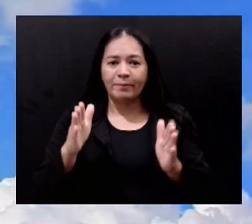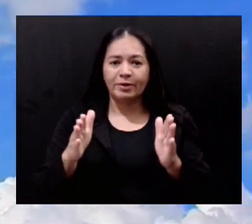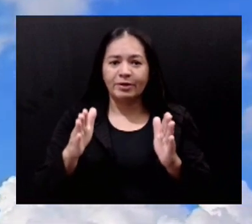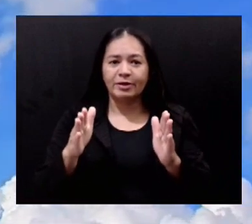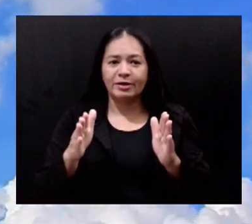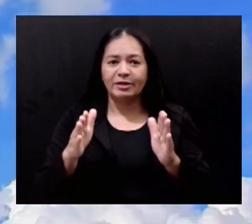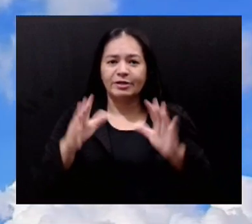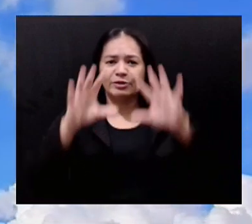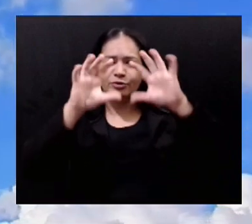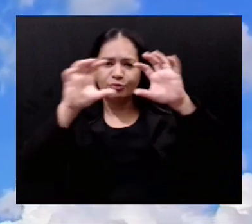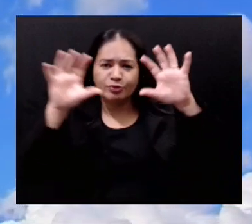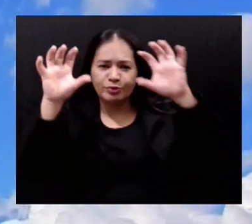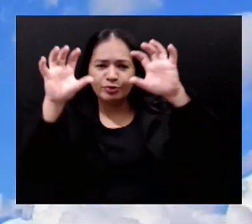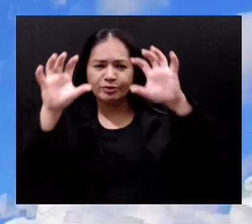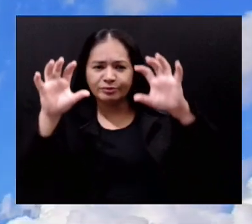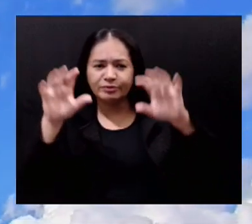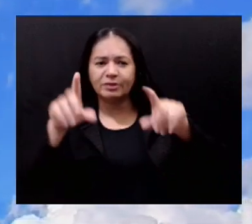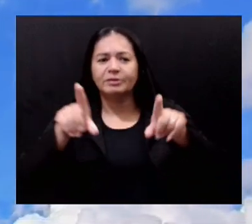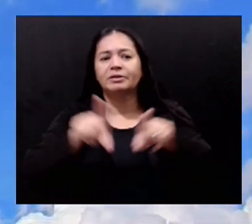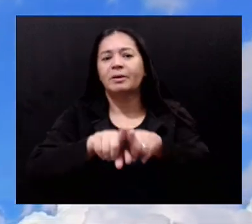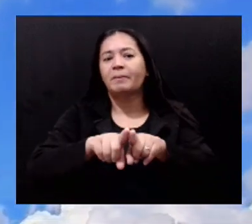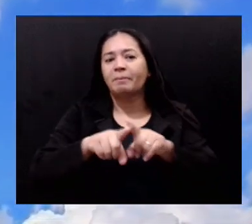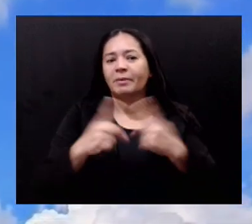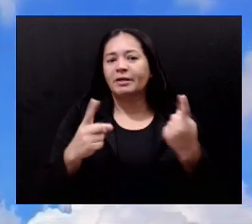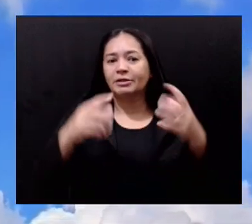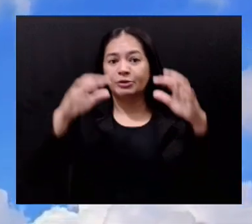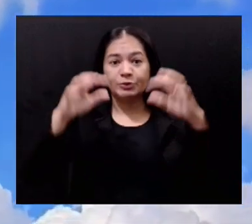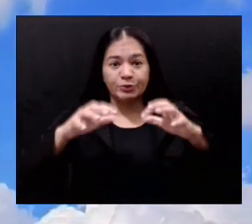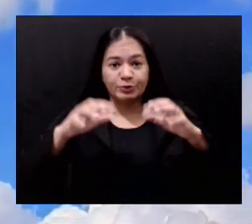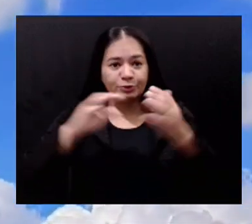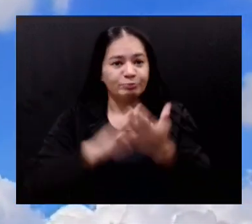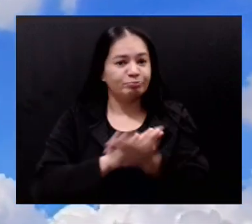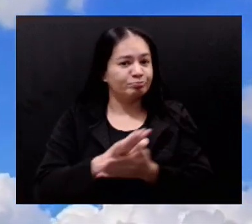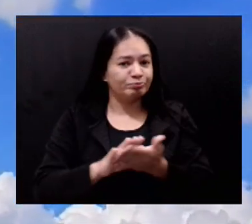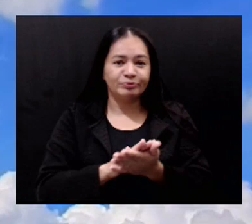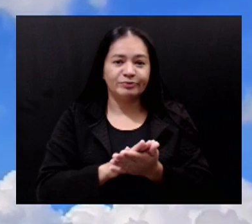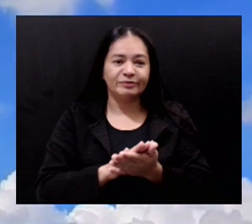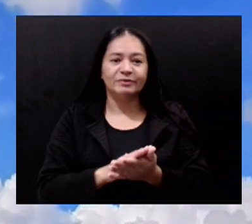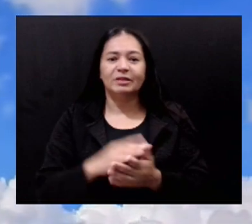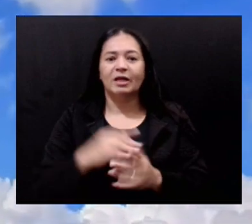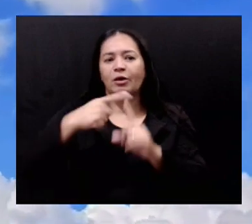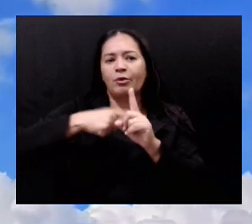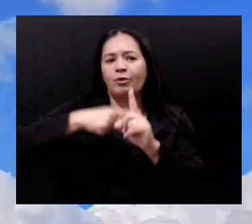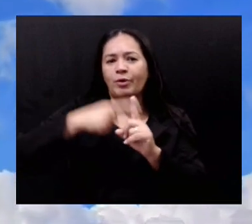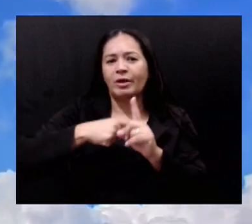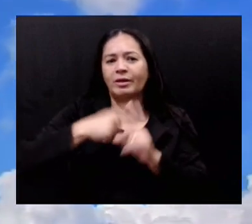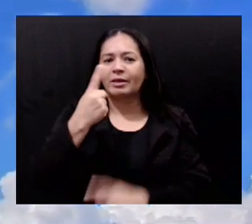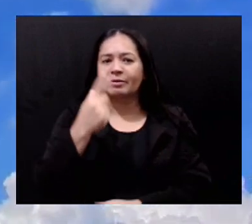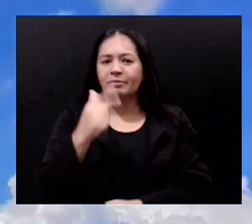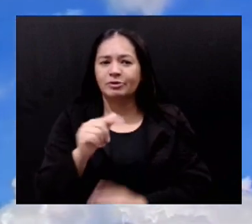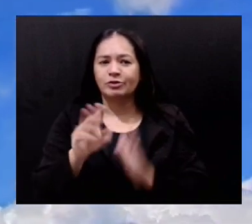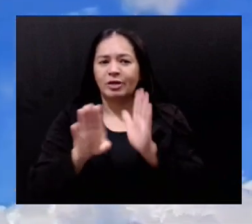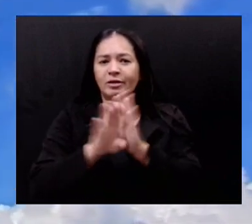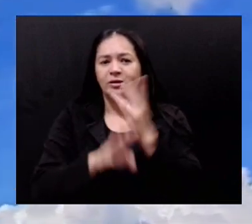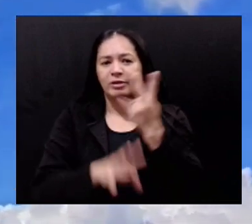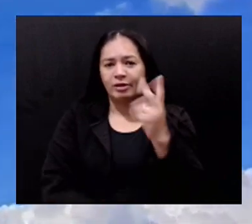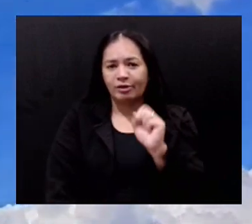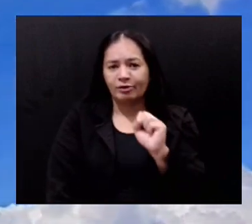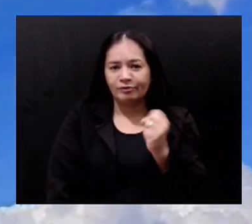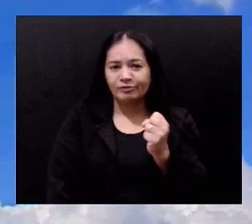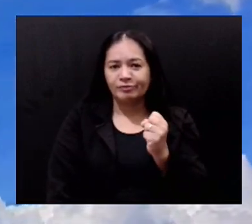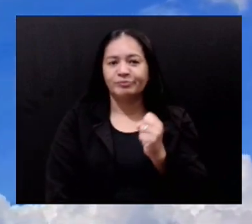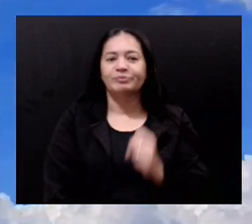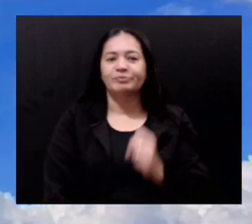também nublada, mas nada de chuva no domingo e vai estar uma temperatura boa, mínima 17, máxima